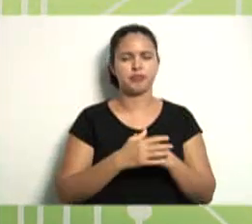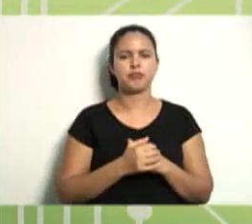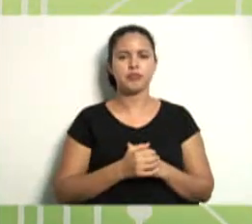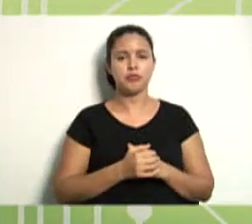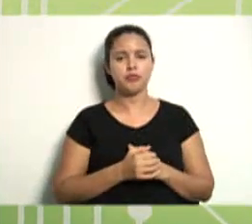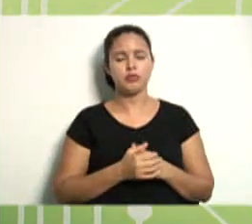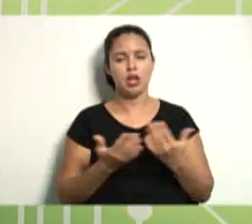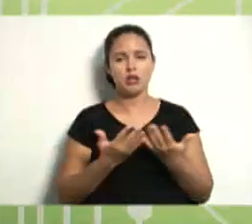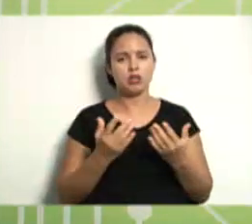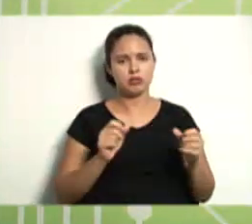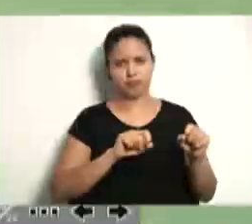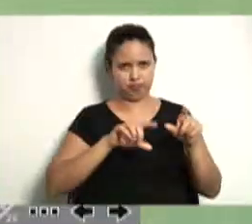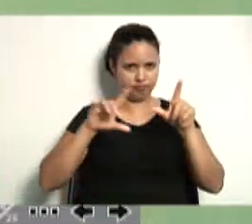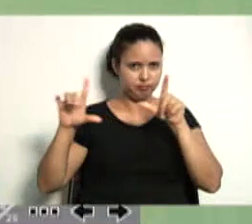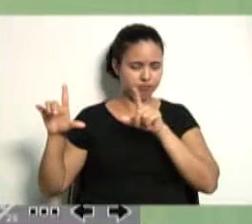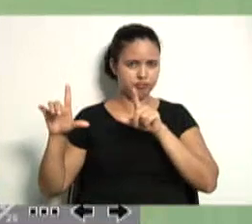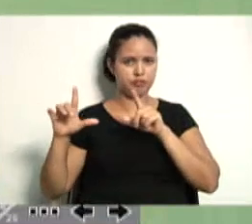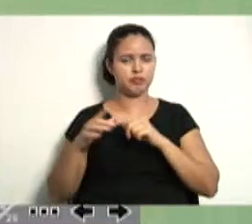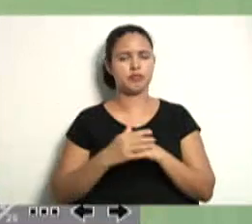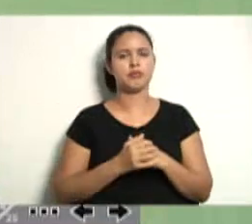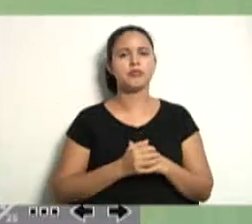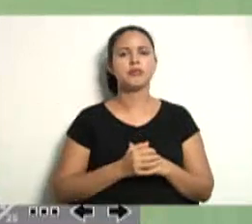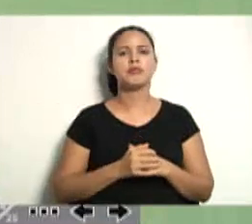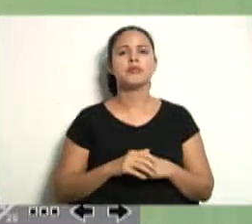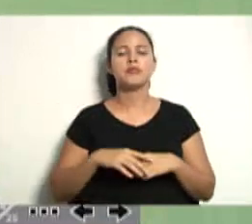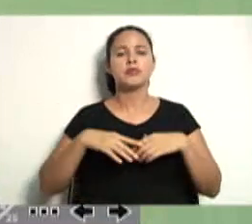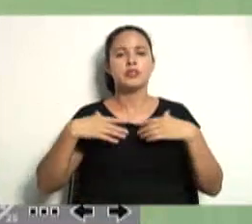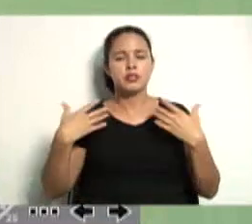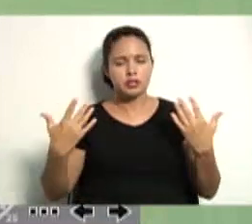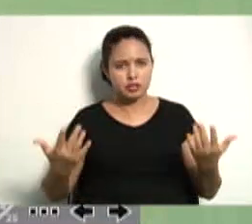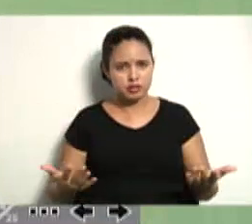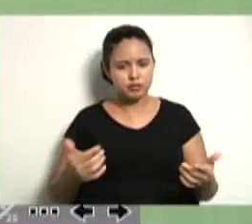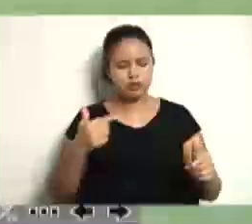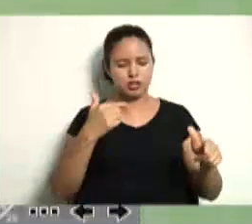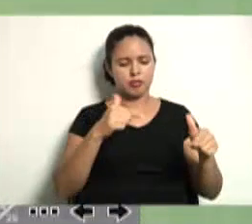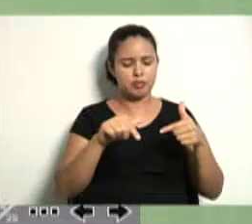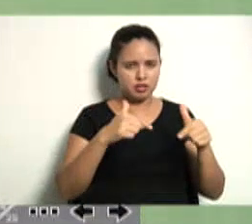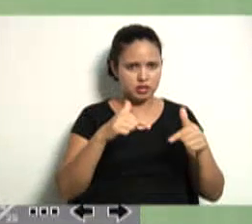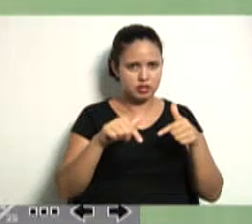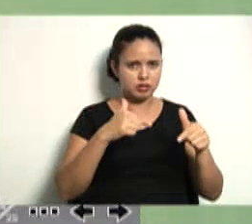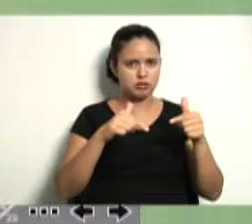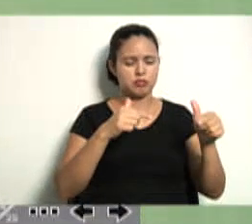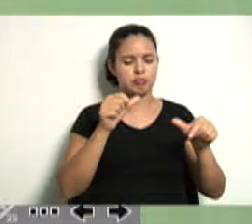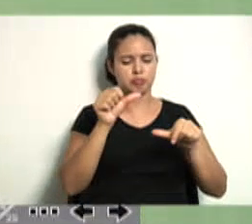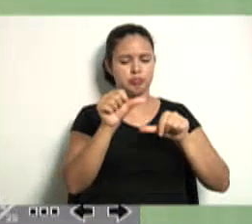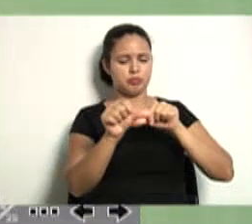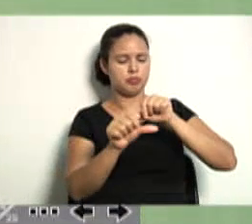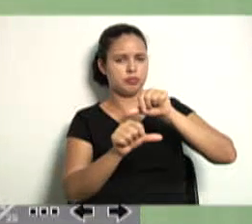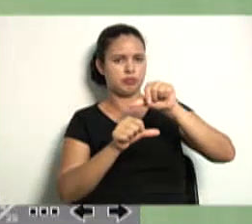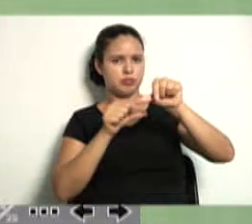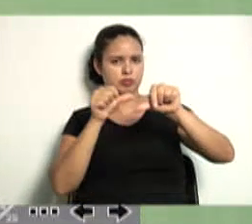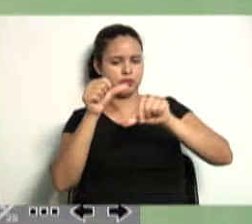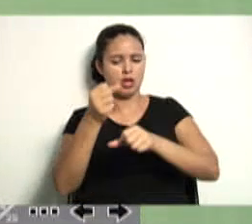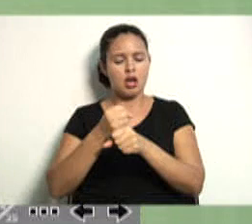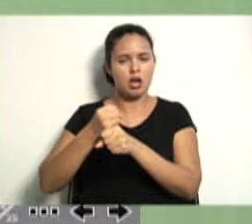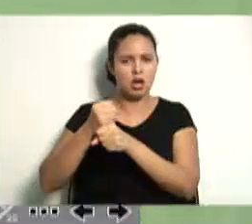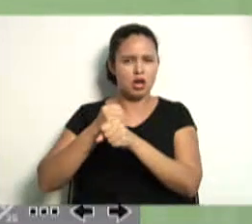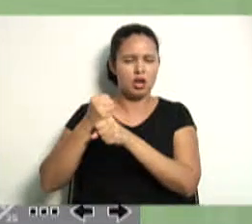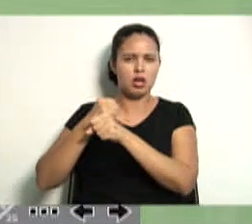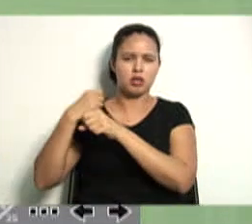voltar lá para o slide. O trabalho sofreu modificações no decorrer do tempo. Por